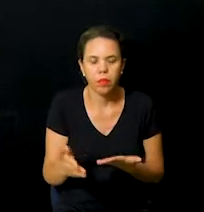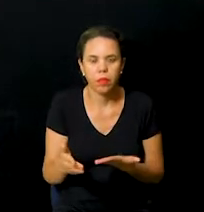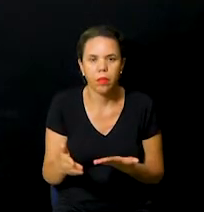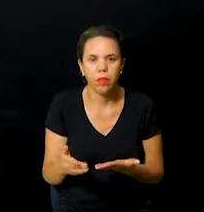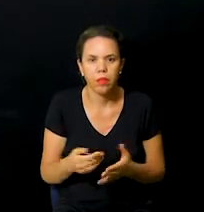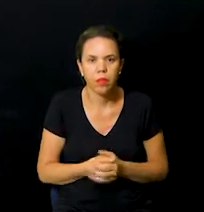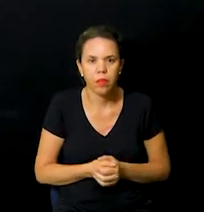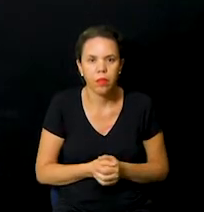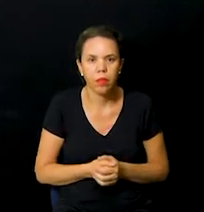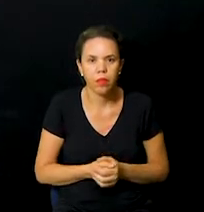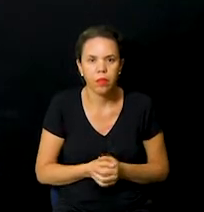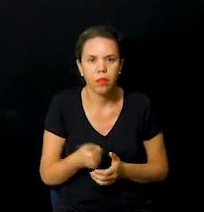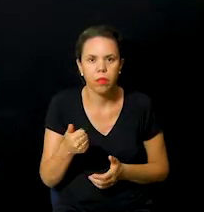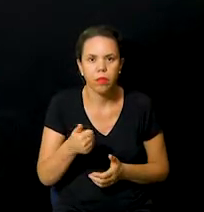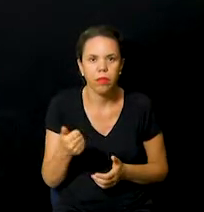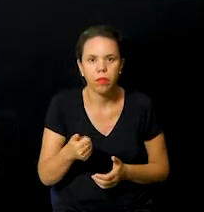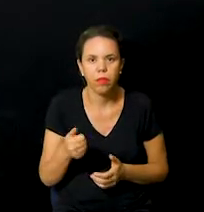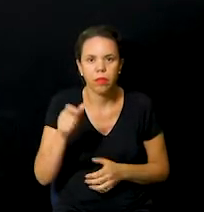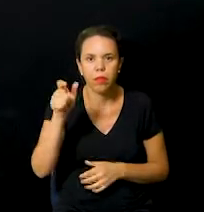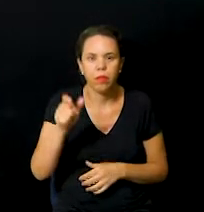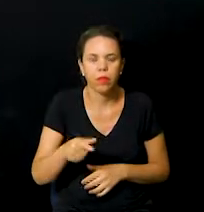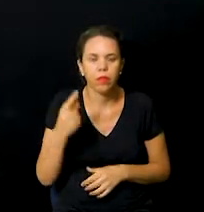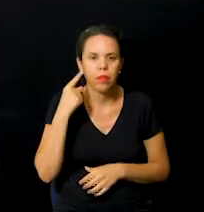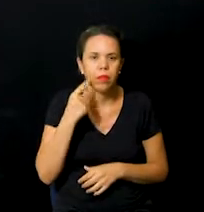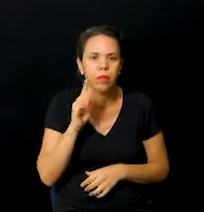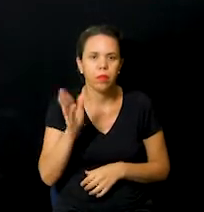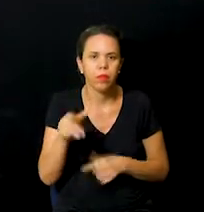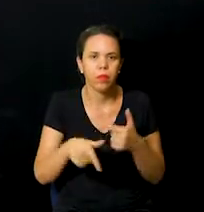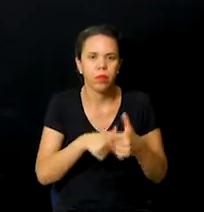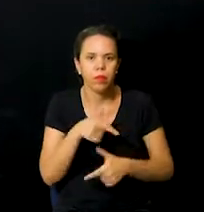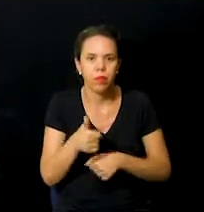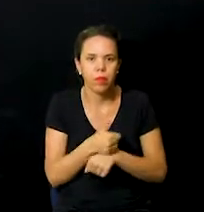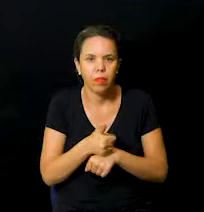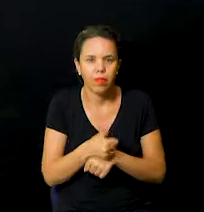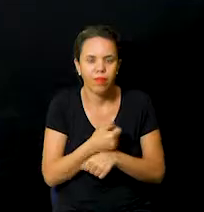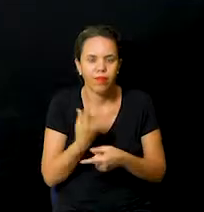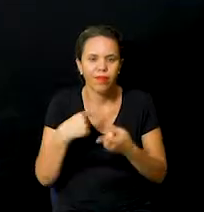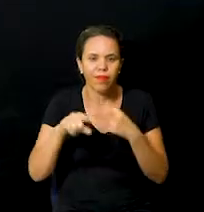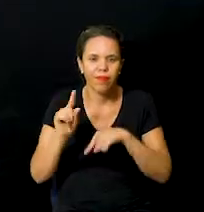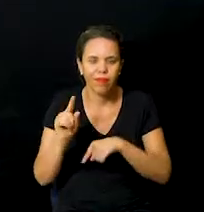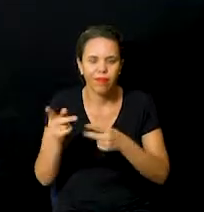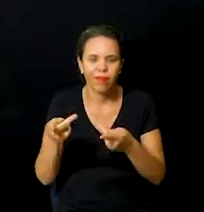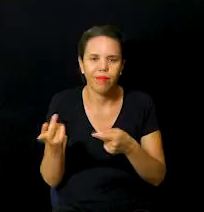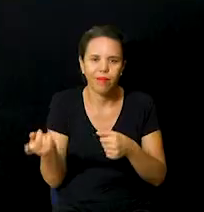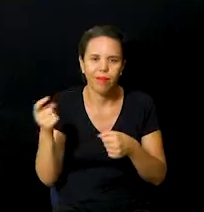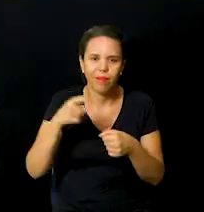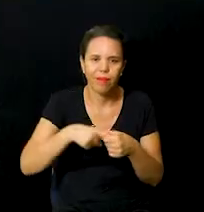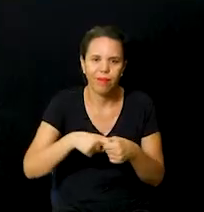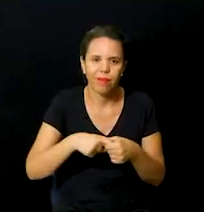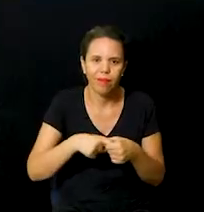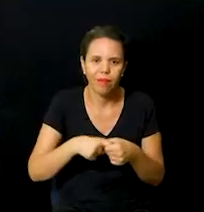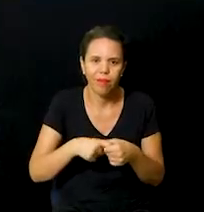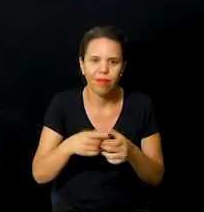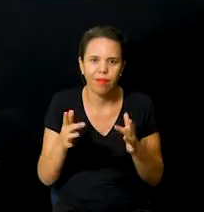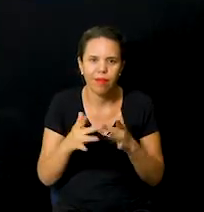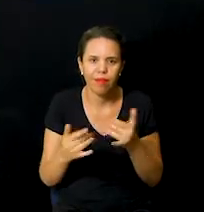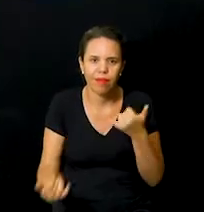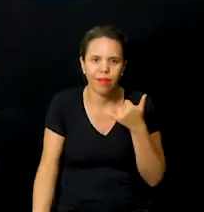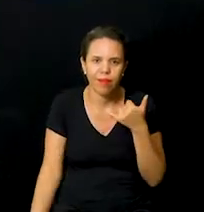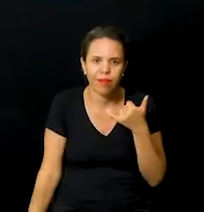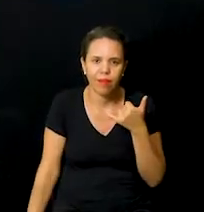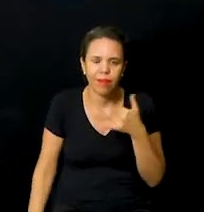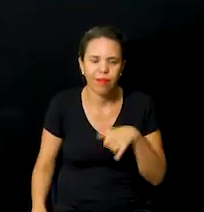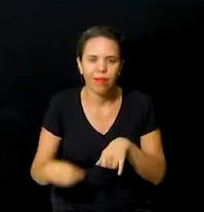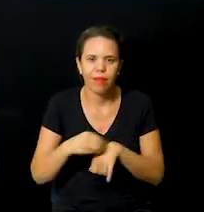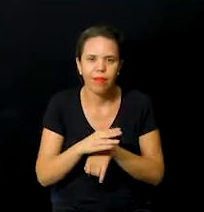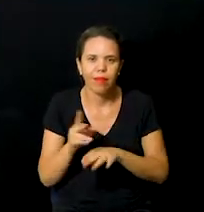e aí a primeira pessoa surda que já estiver trabalhando, estiver com sucesso, pode dar o nosso contato, passa o